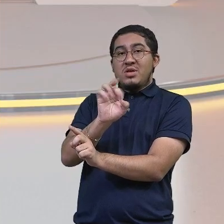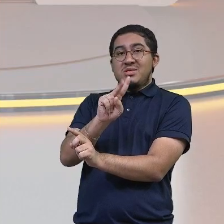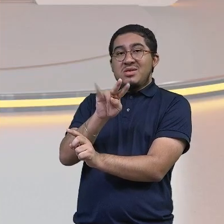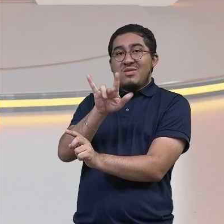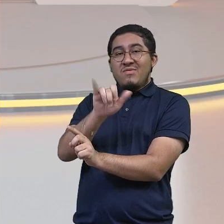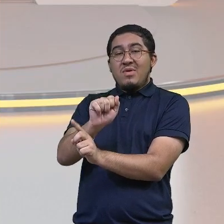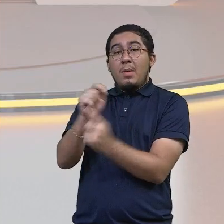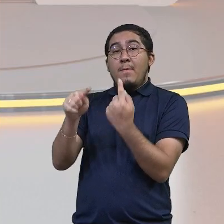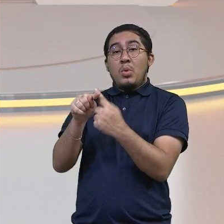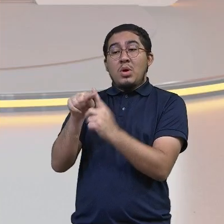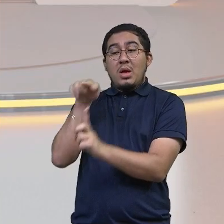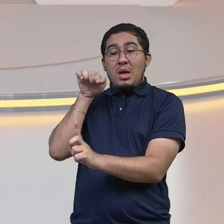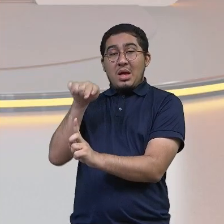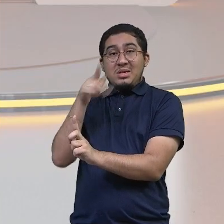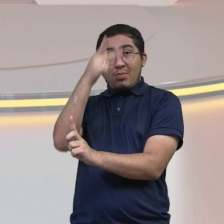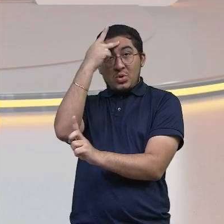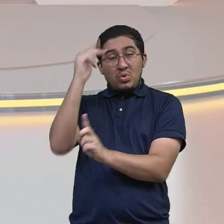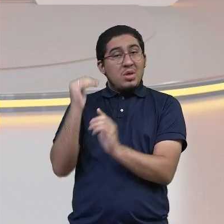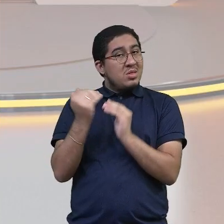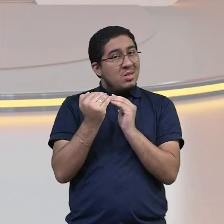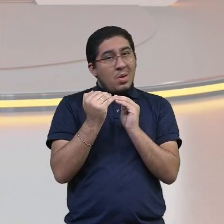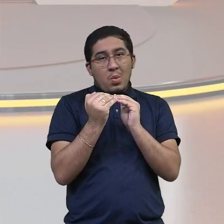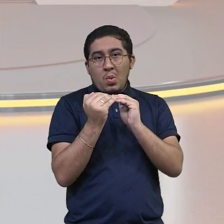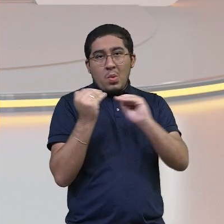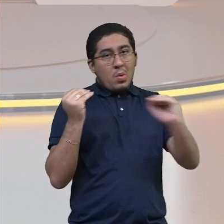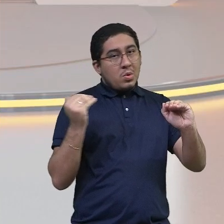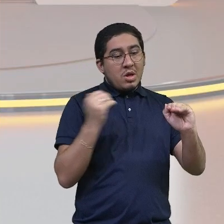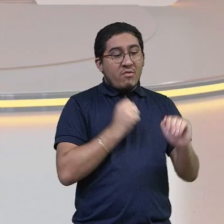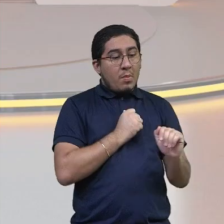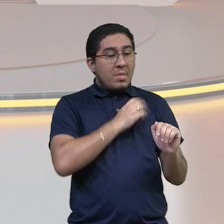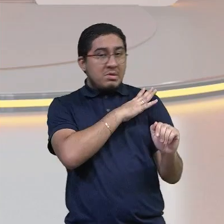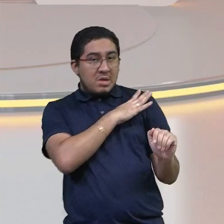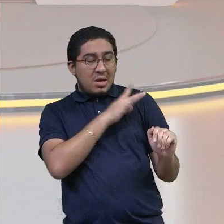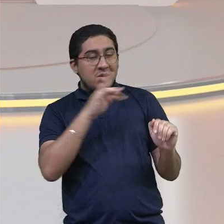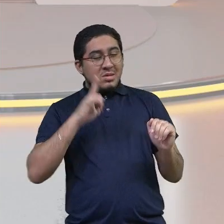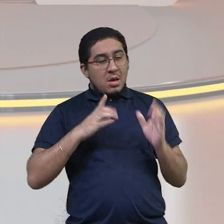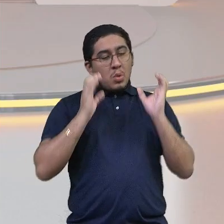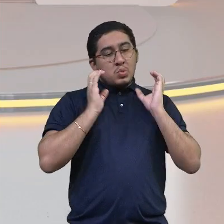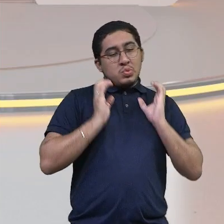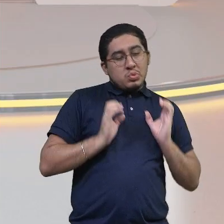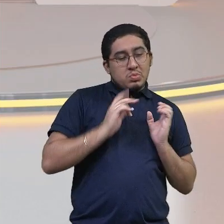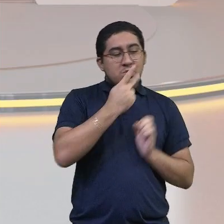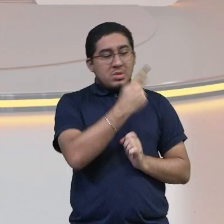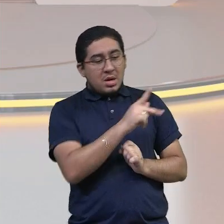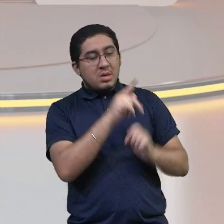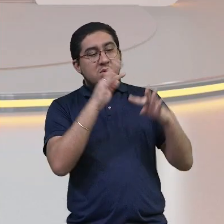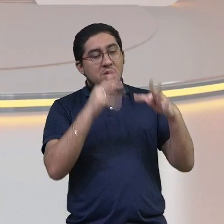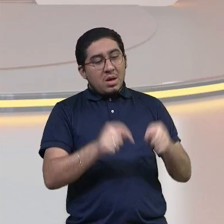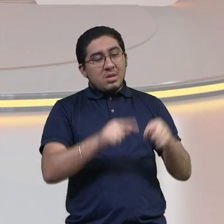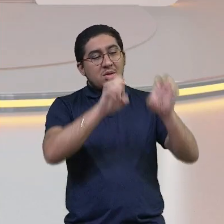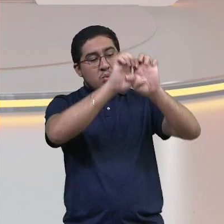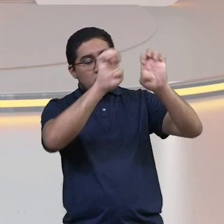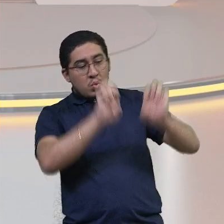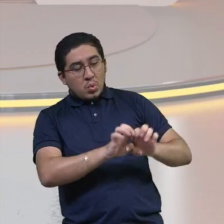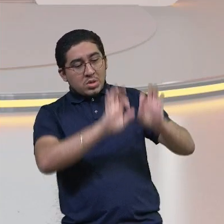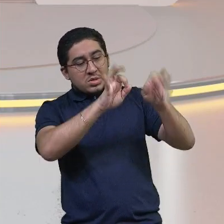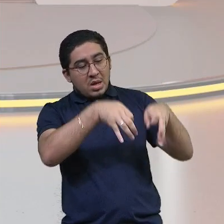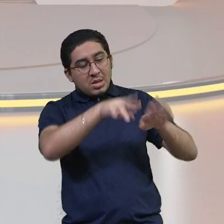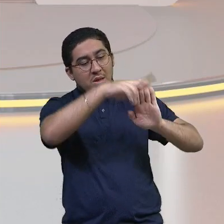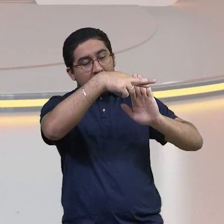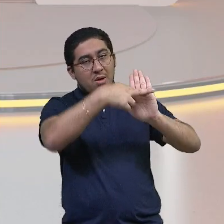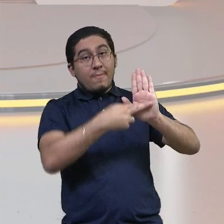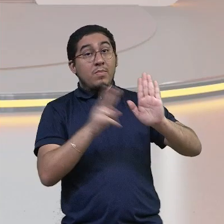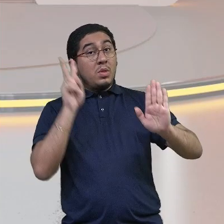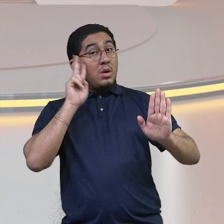valores morais e políticos, os bons costumes da sociedade, que eram ditados pelo governo, lembre, nós estamos falando do